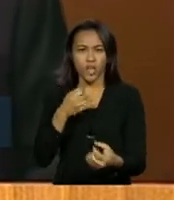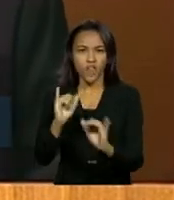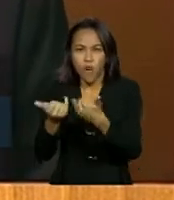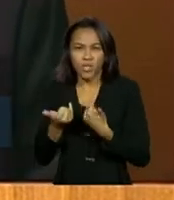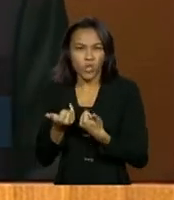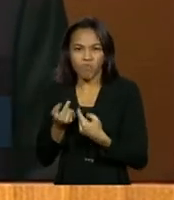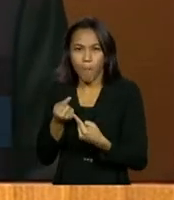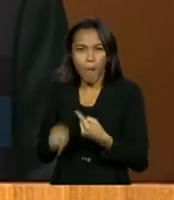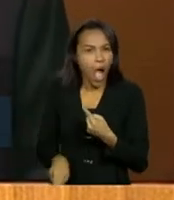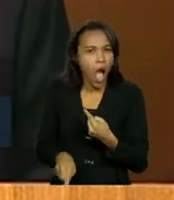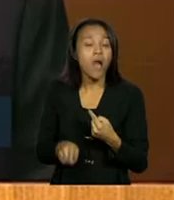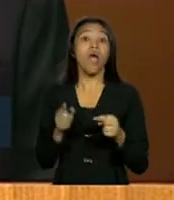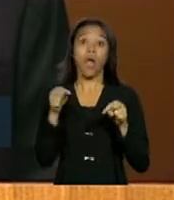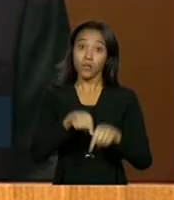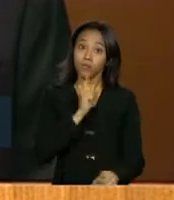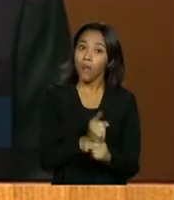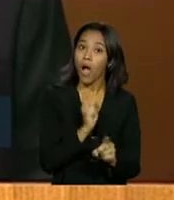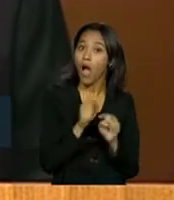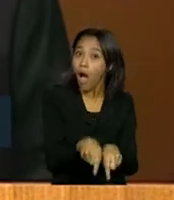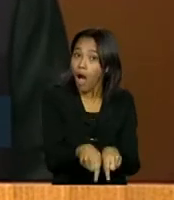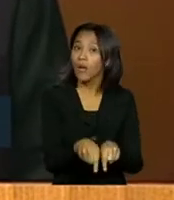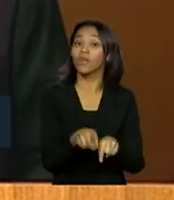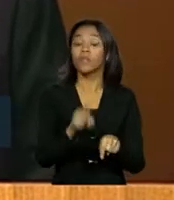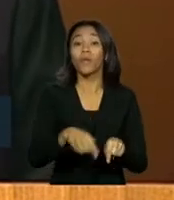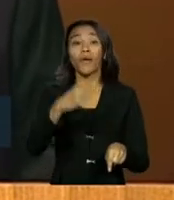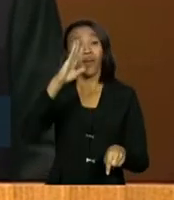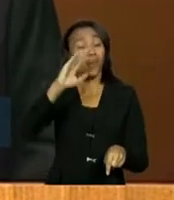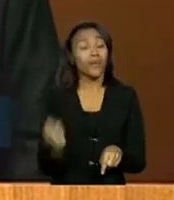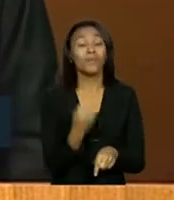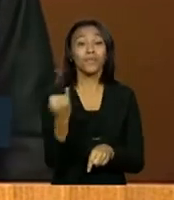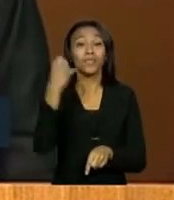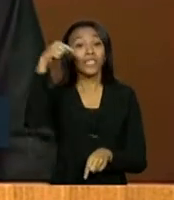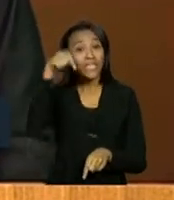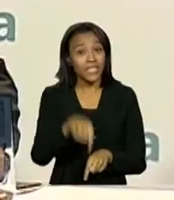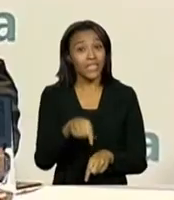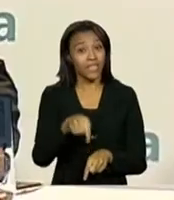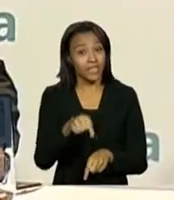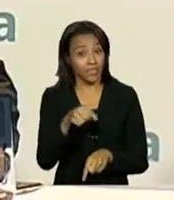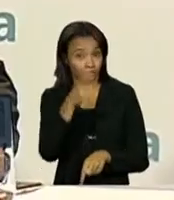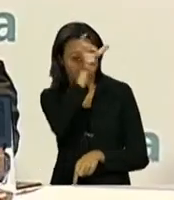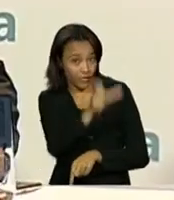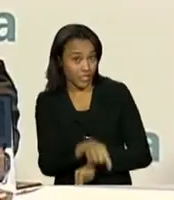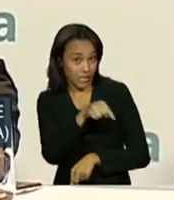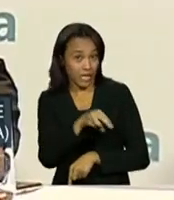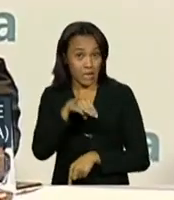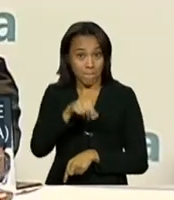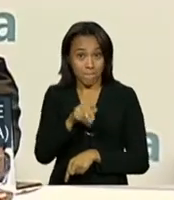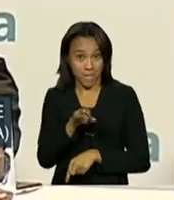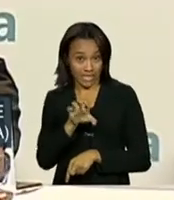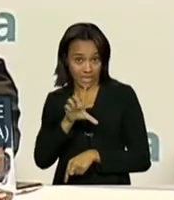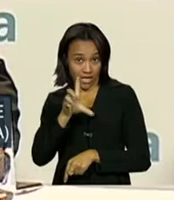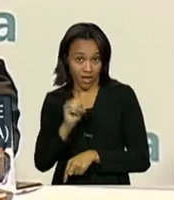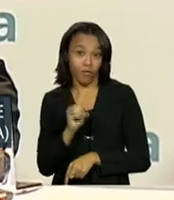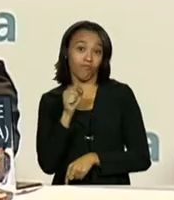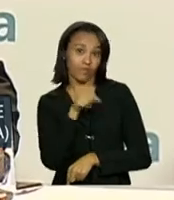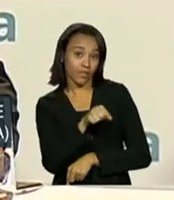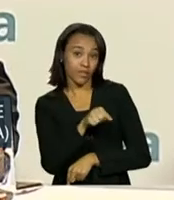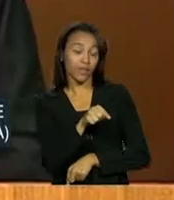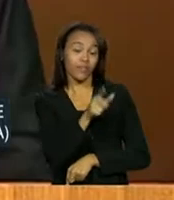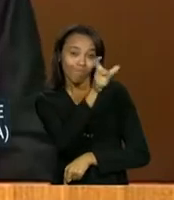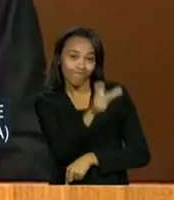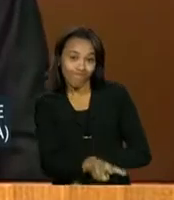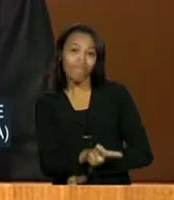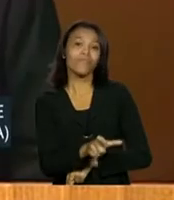é exatamente esse espírito, Marcelo, que eu tenho certeza que